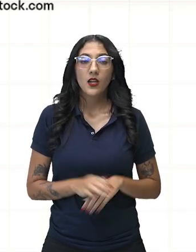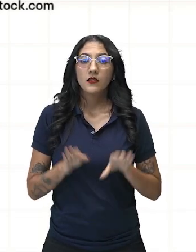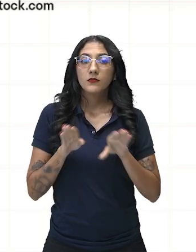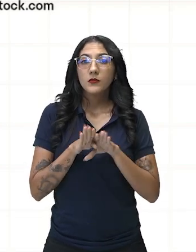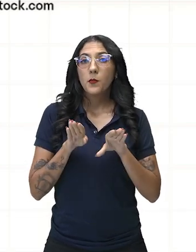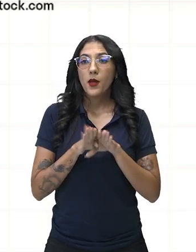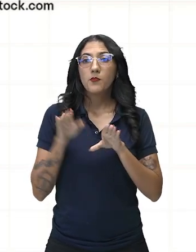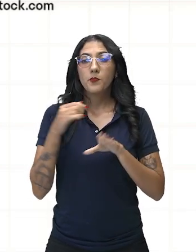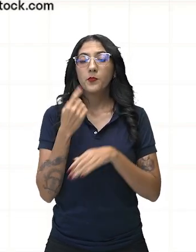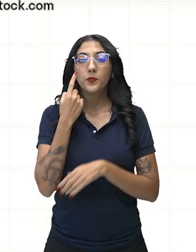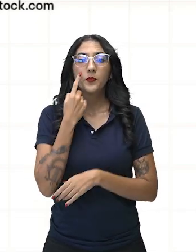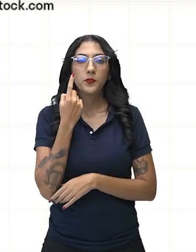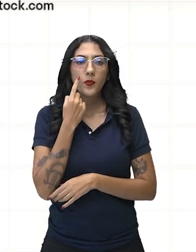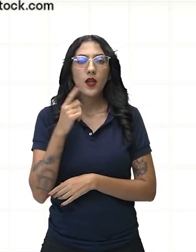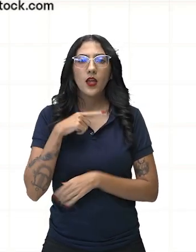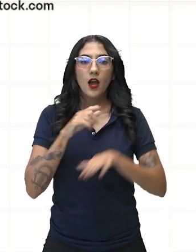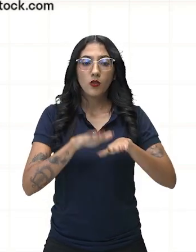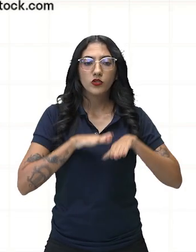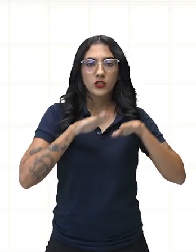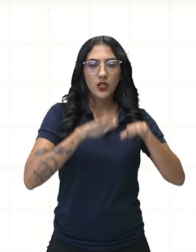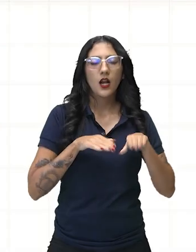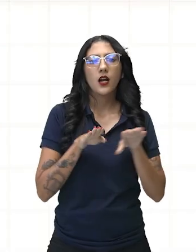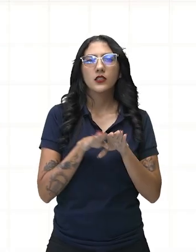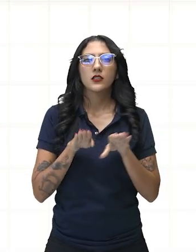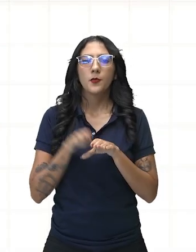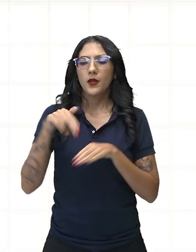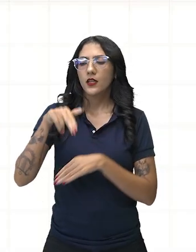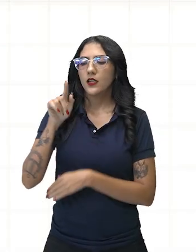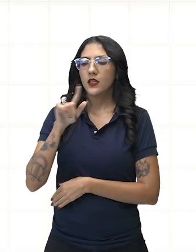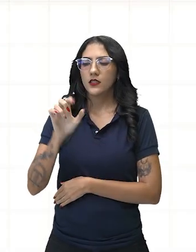que Austrália e Nova Zelândia